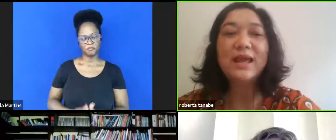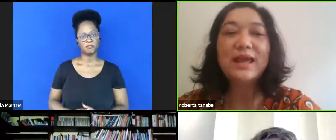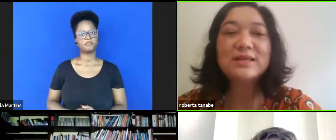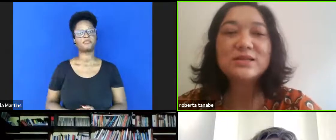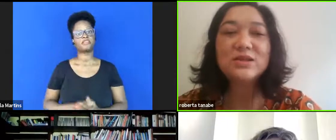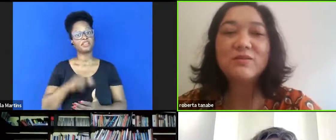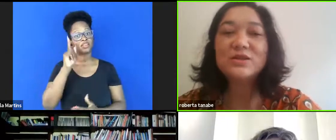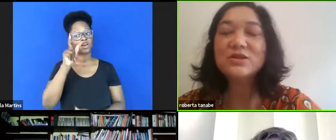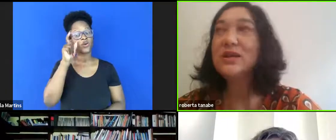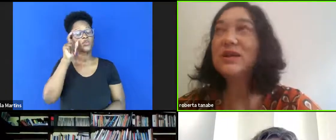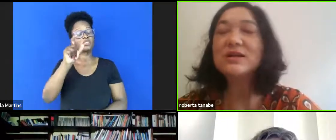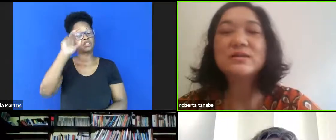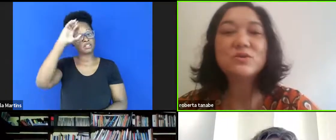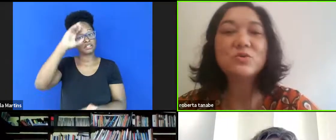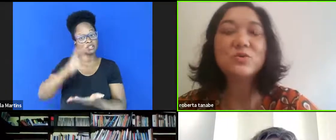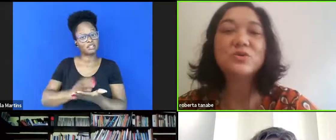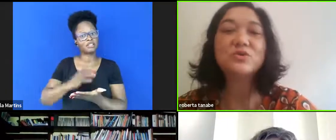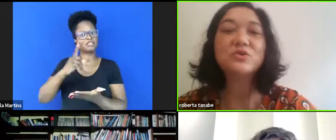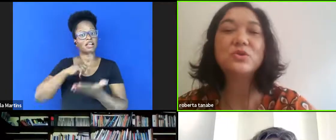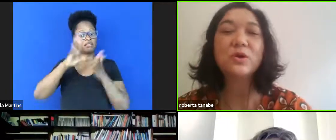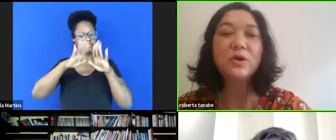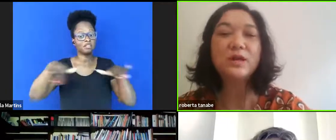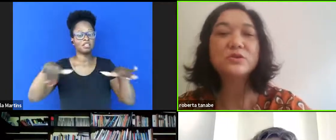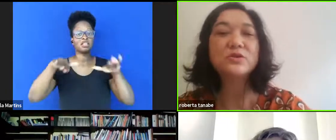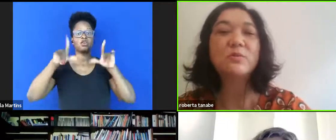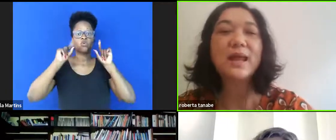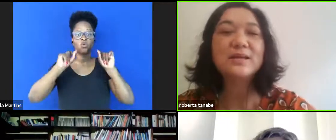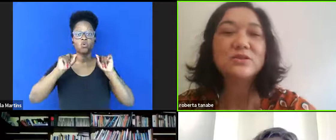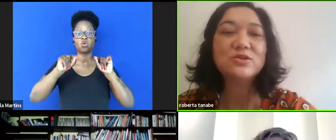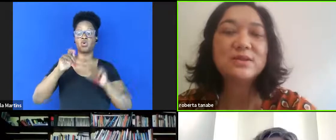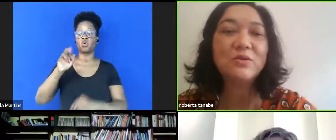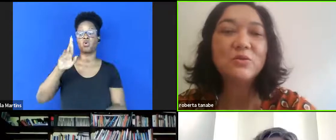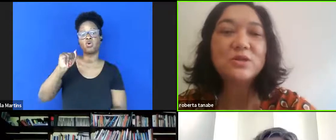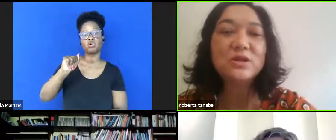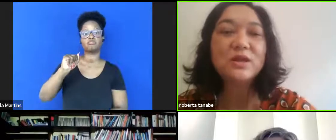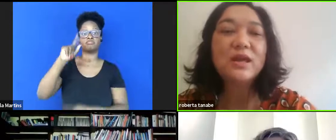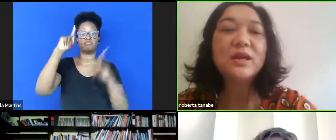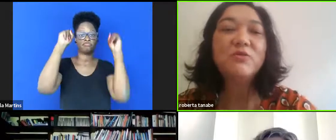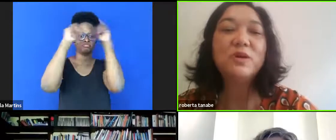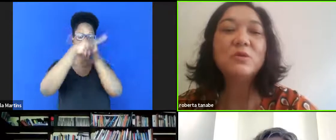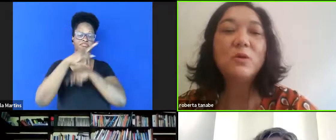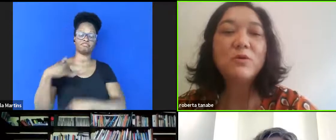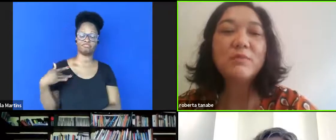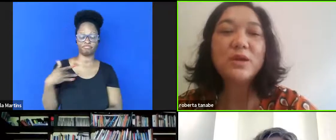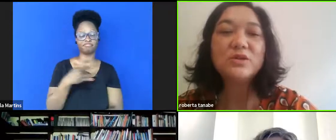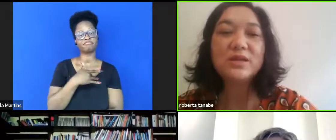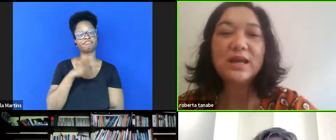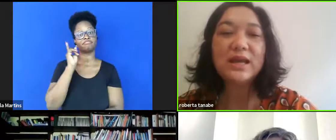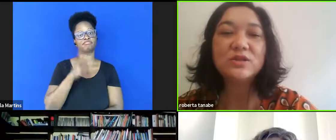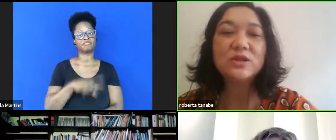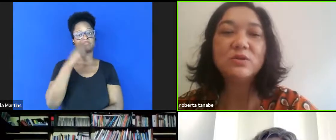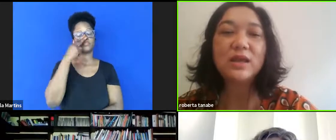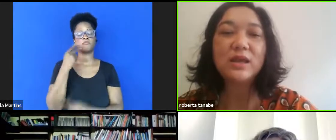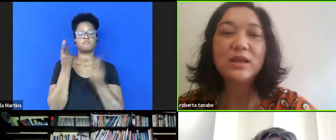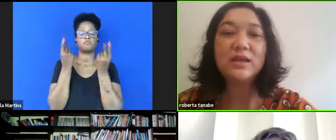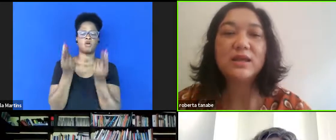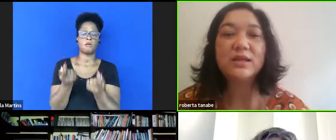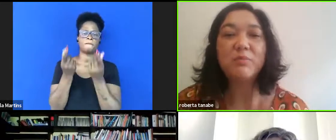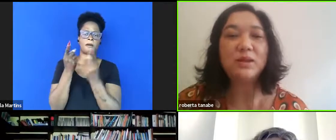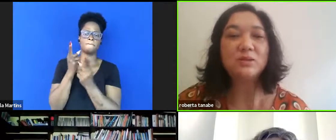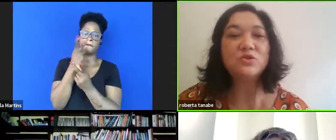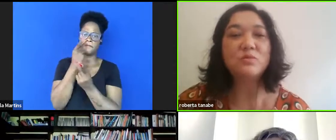interesse da tese esteve nas crianças com condições crônicas complexas de saúde, que ficam longamente internadas na